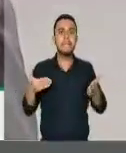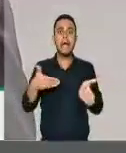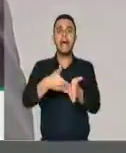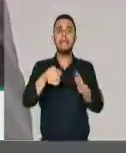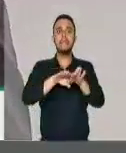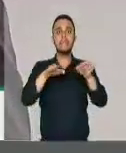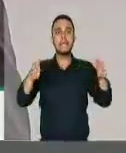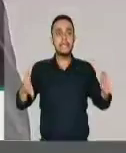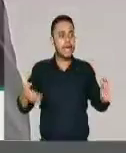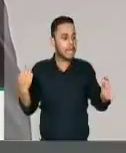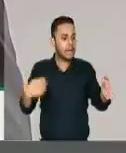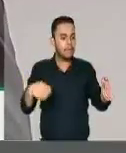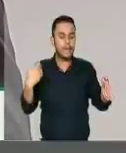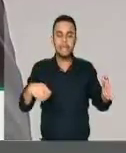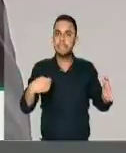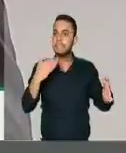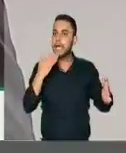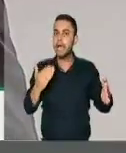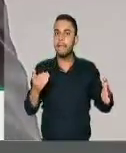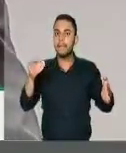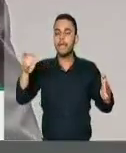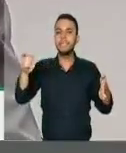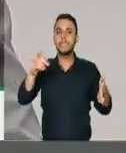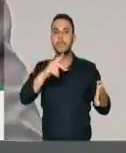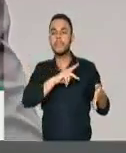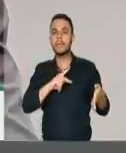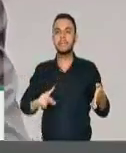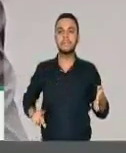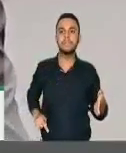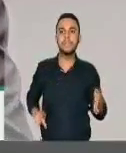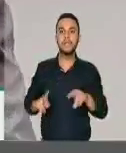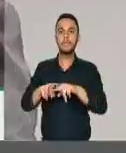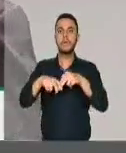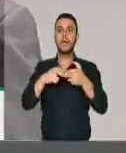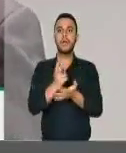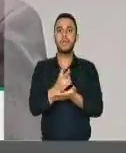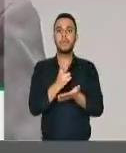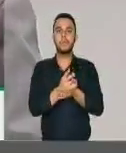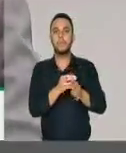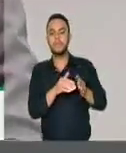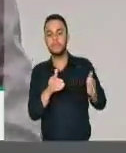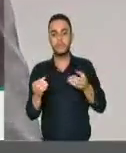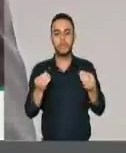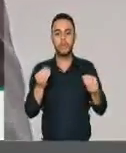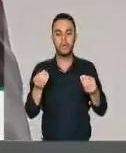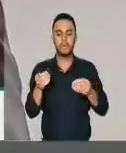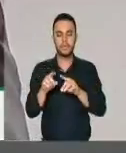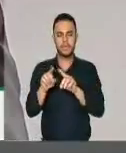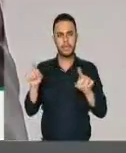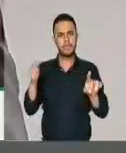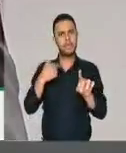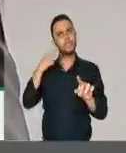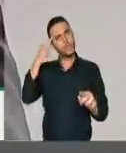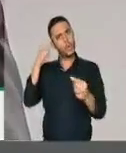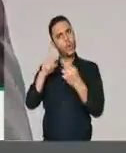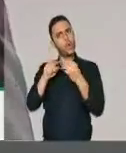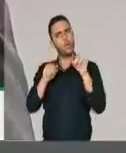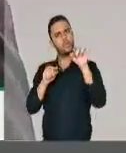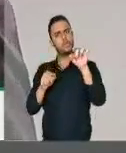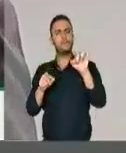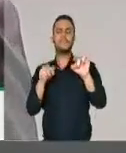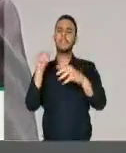que encaminhar um parecer ao presidente pela forma do prosseguimento do mesmo. E eu quero concordar com Vossa Excelência que